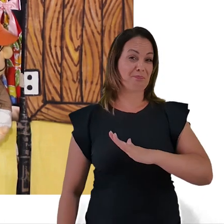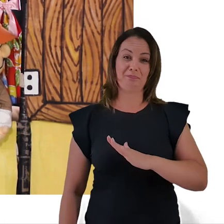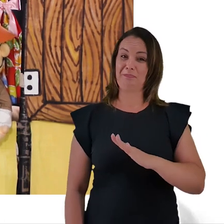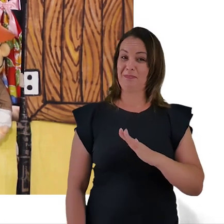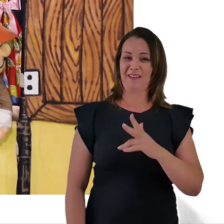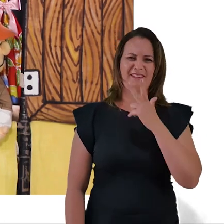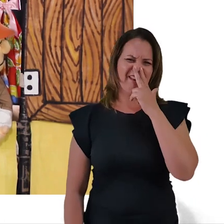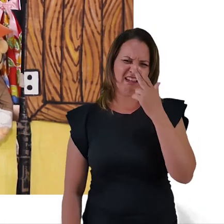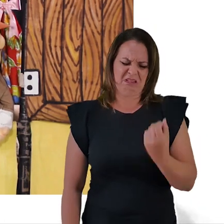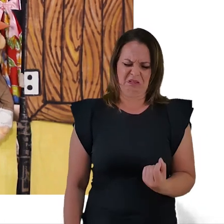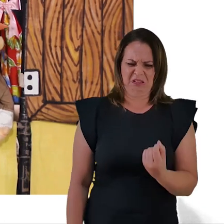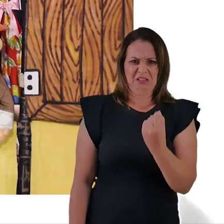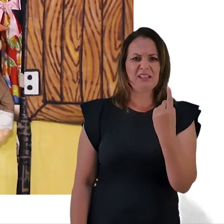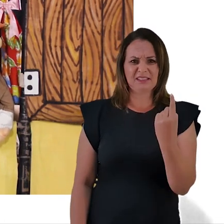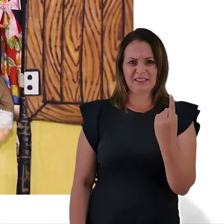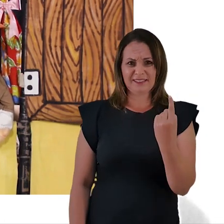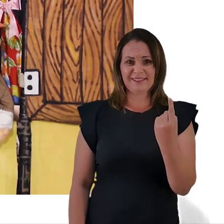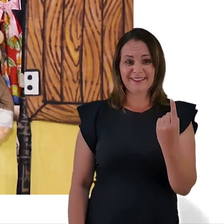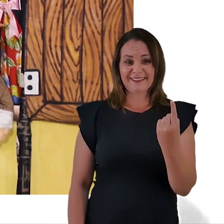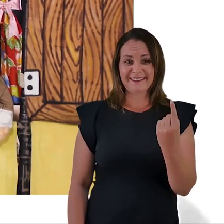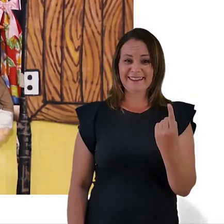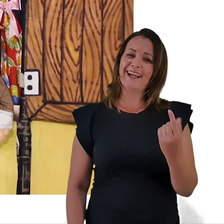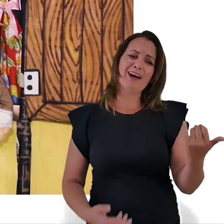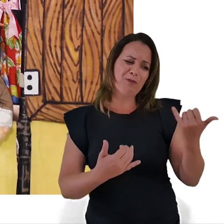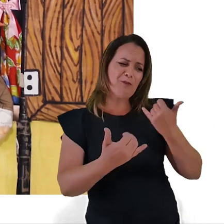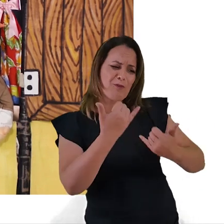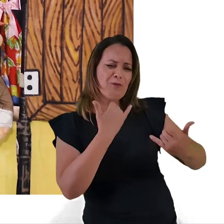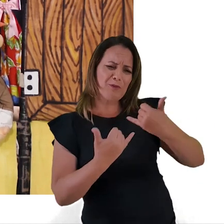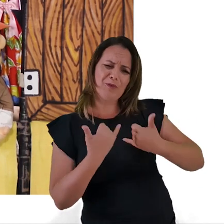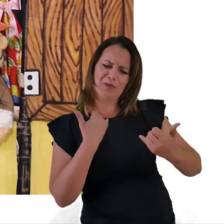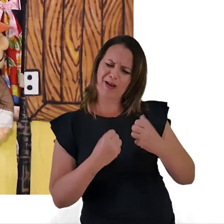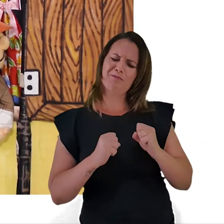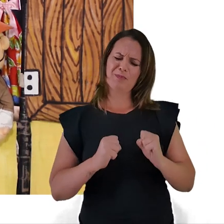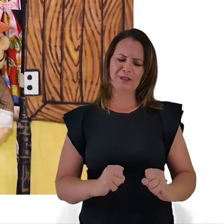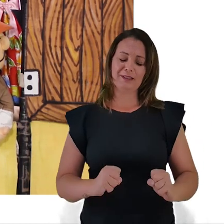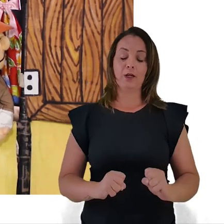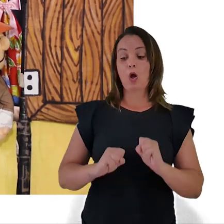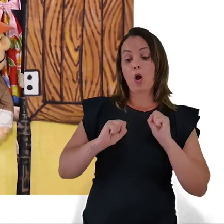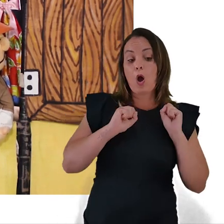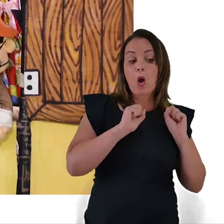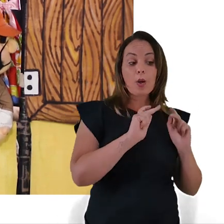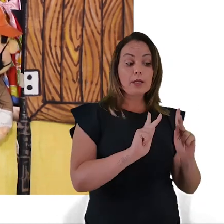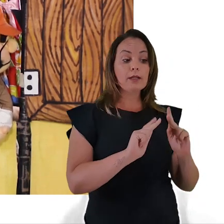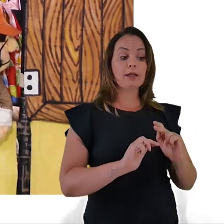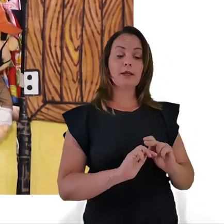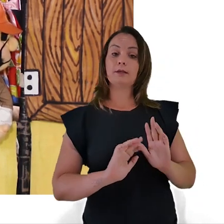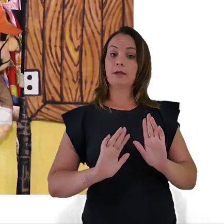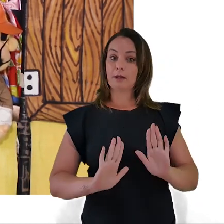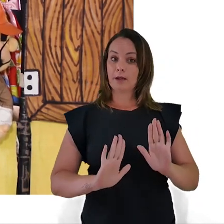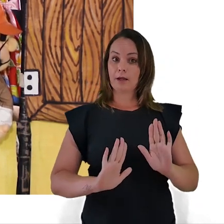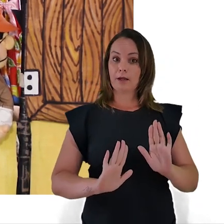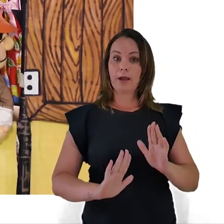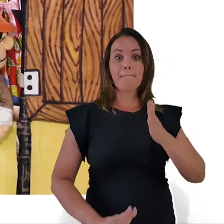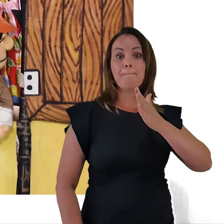achar esquisito! Claro que não! Pode falar! Tá bom! Bem, meu